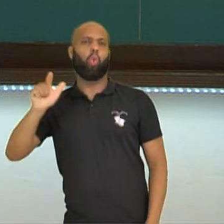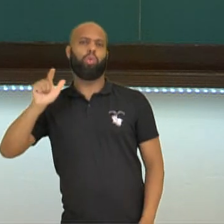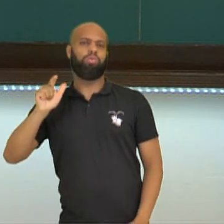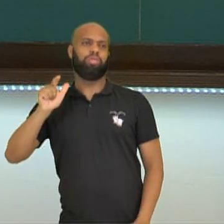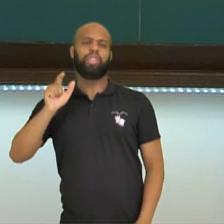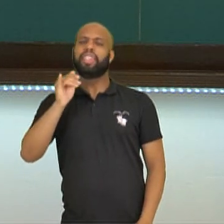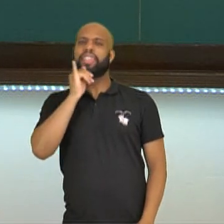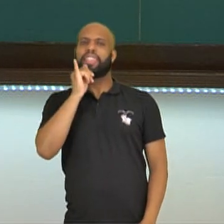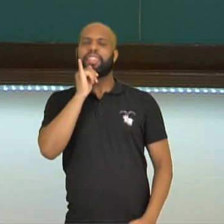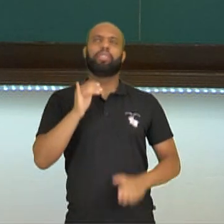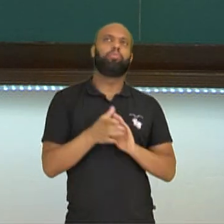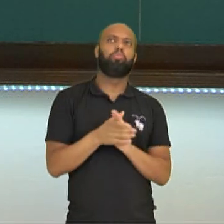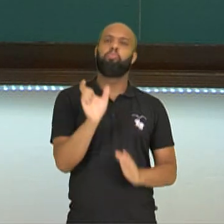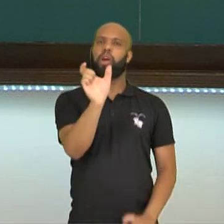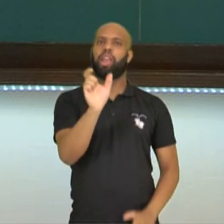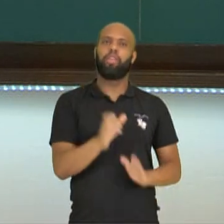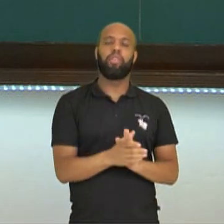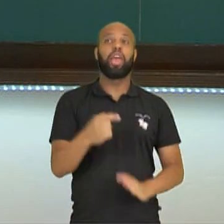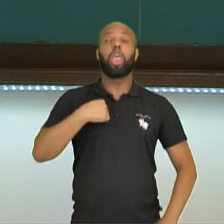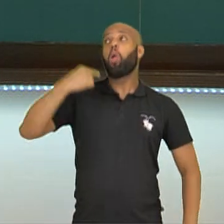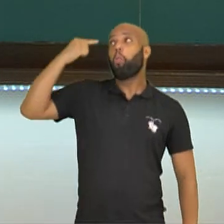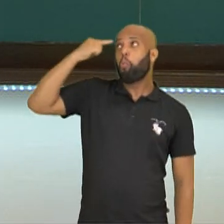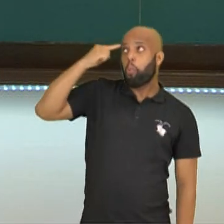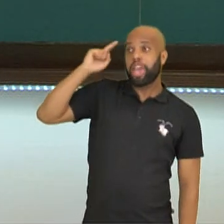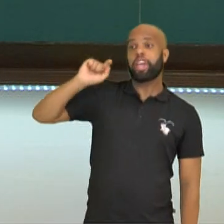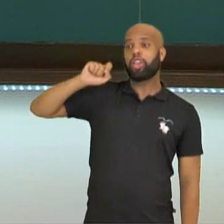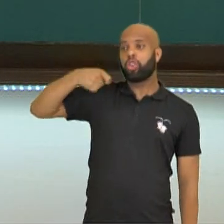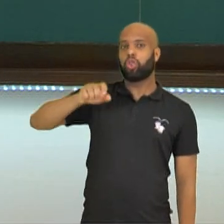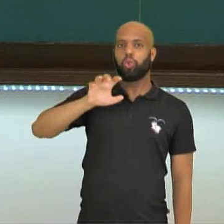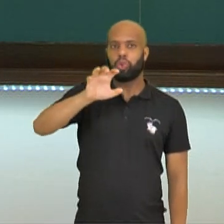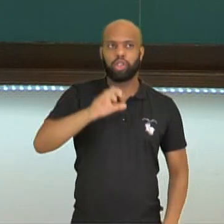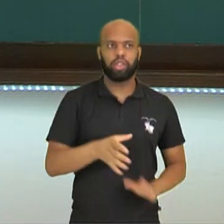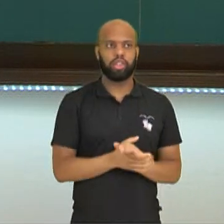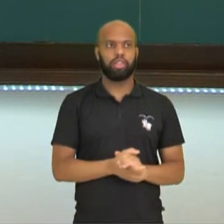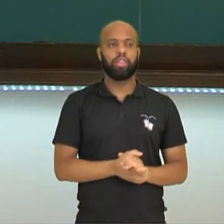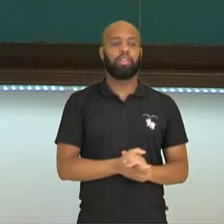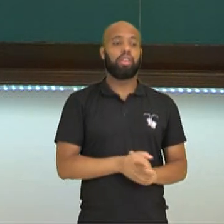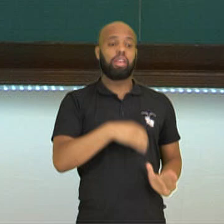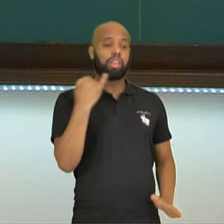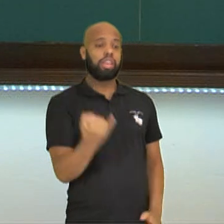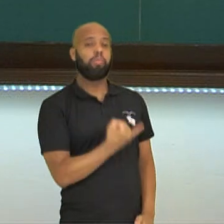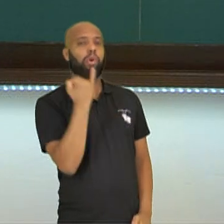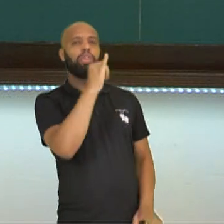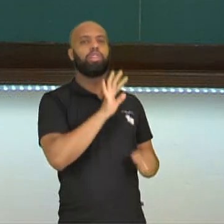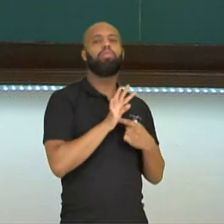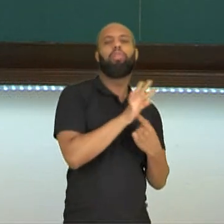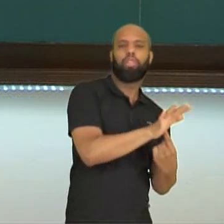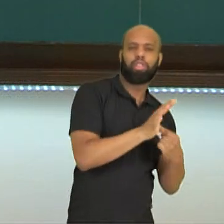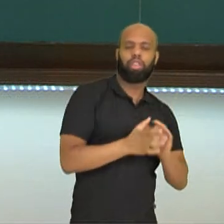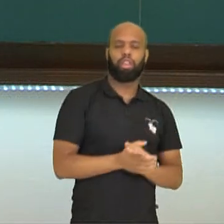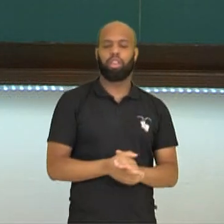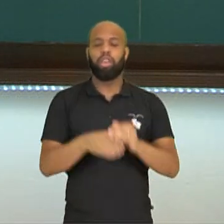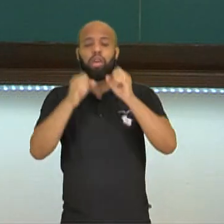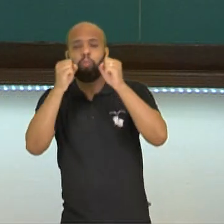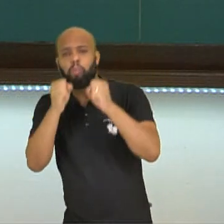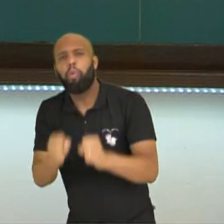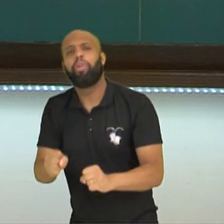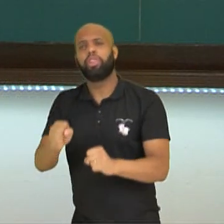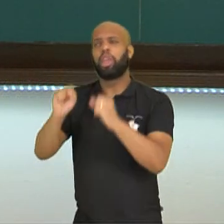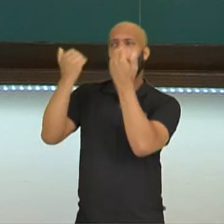coisas como penso a respeito disso, é importante ressaltar,